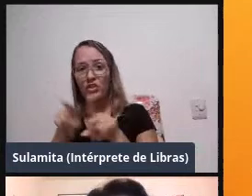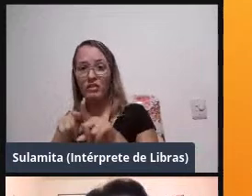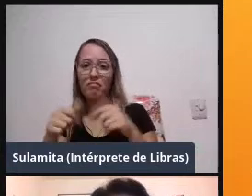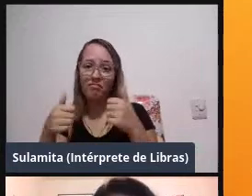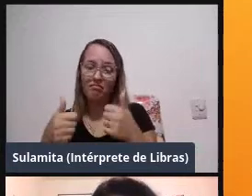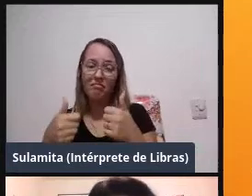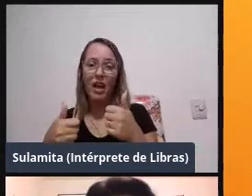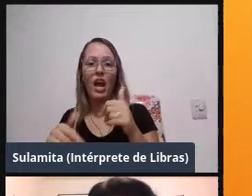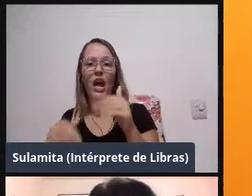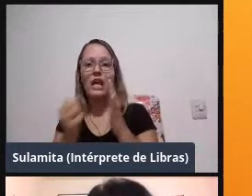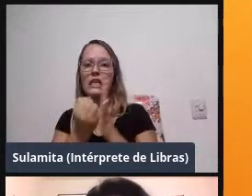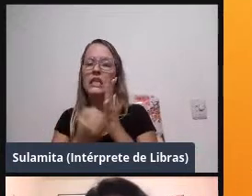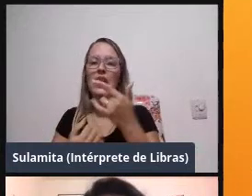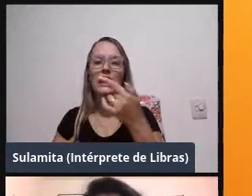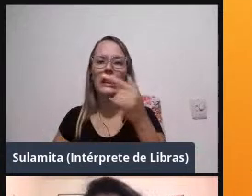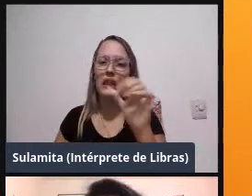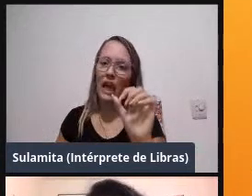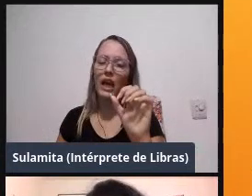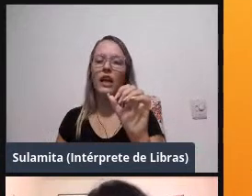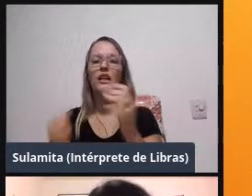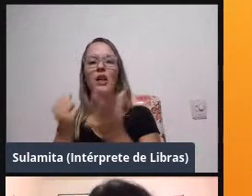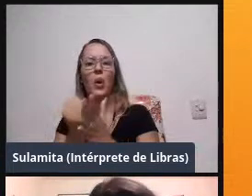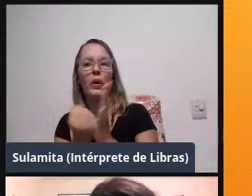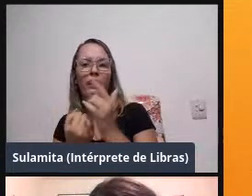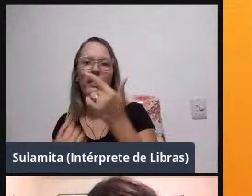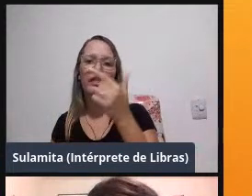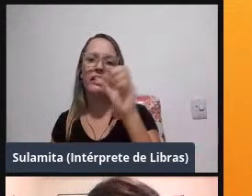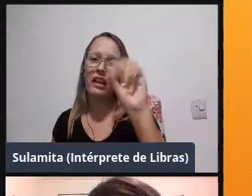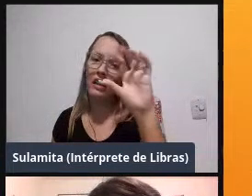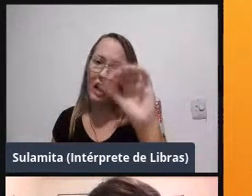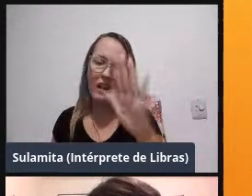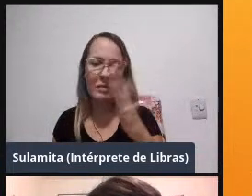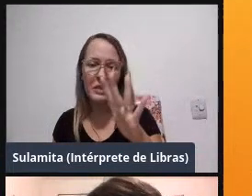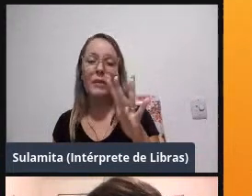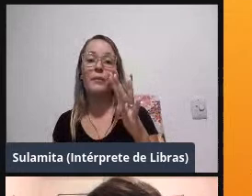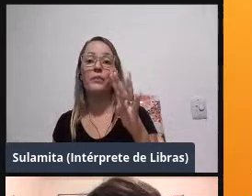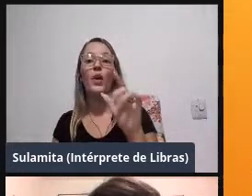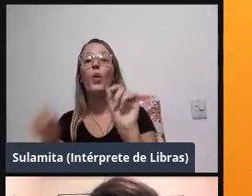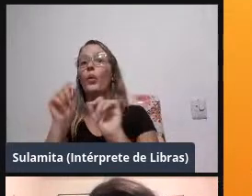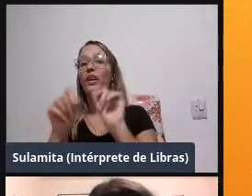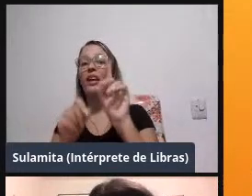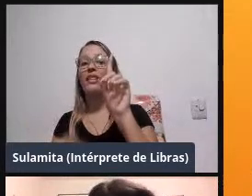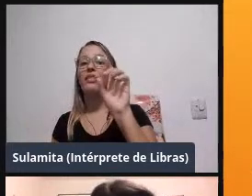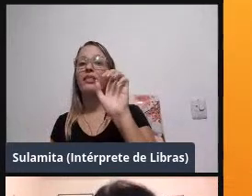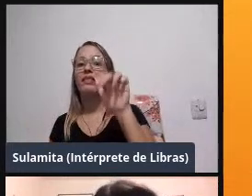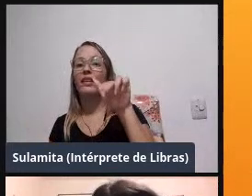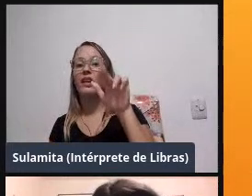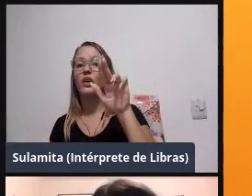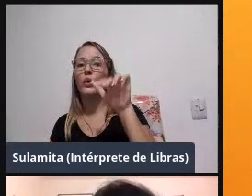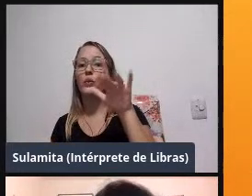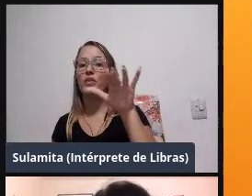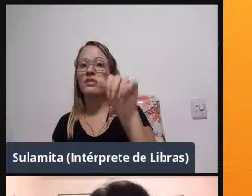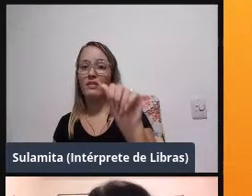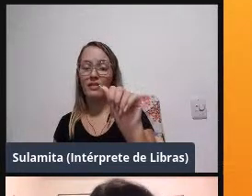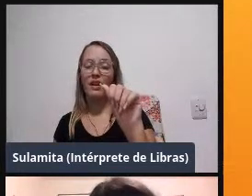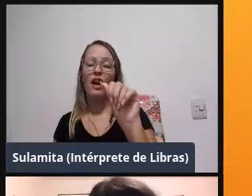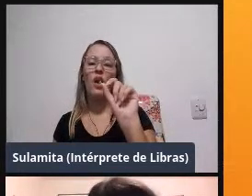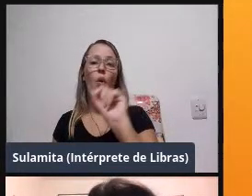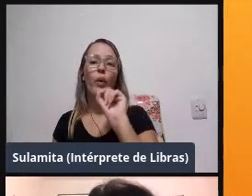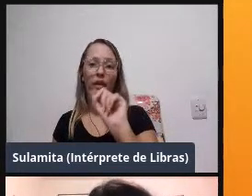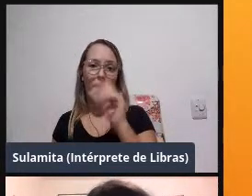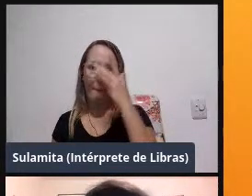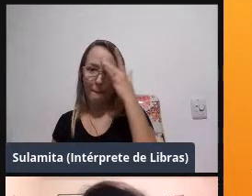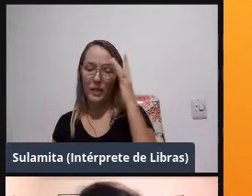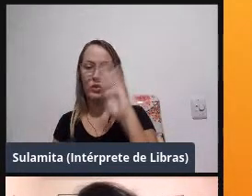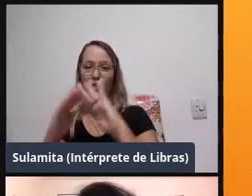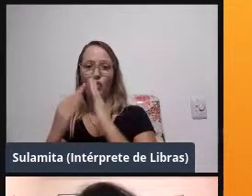70, 80, com as denúncias, né, da escola desigual, né, na sociologia